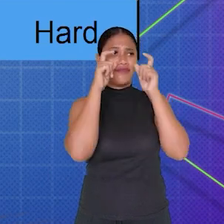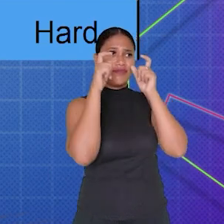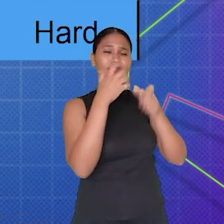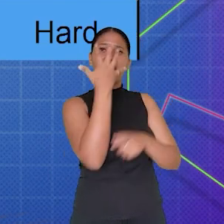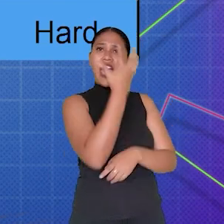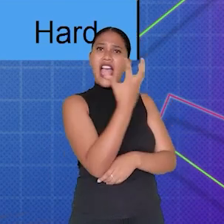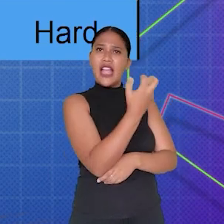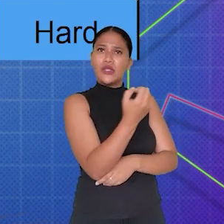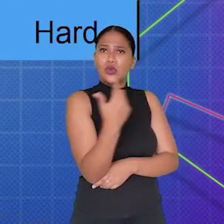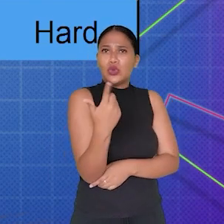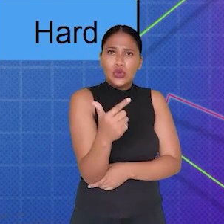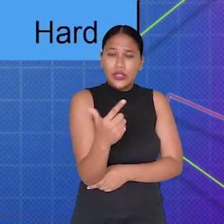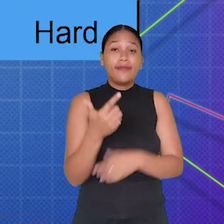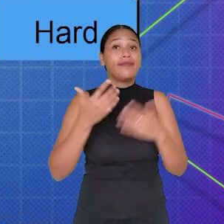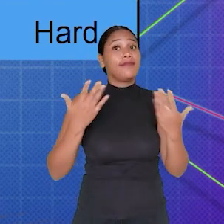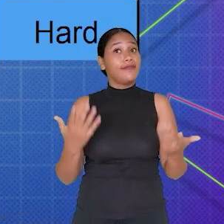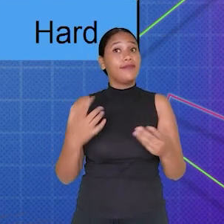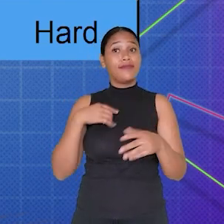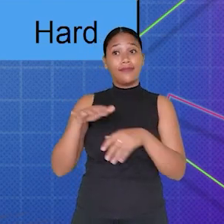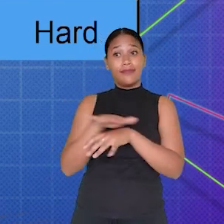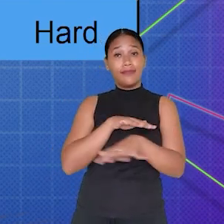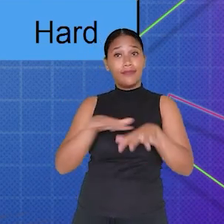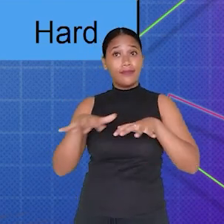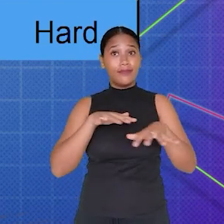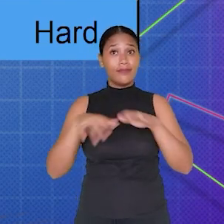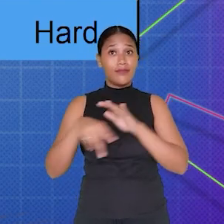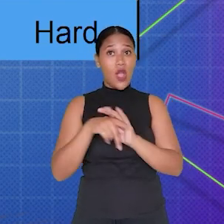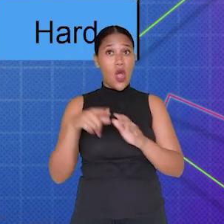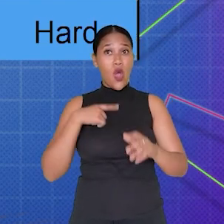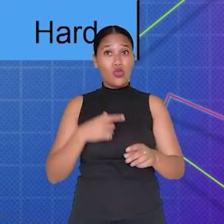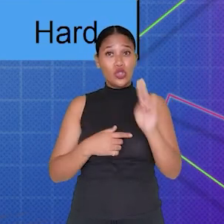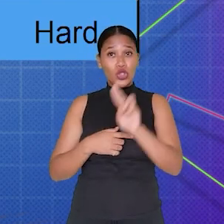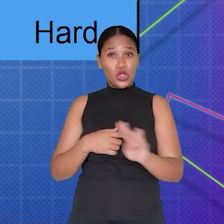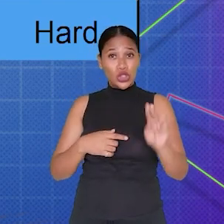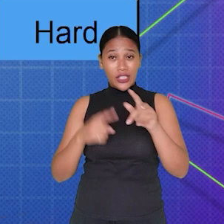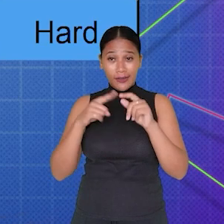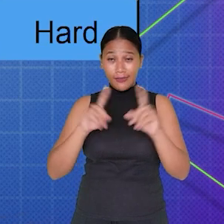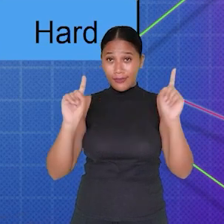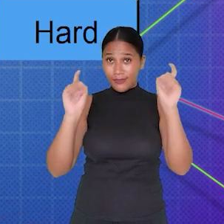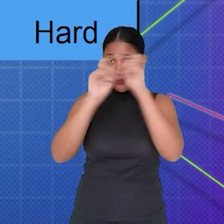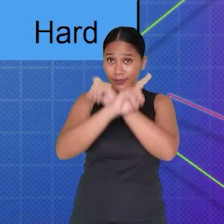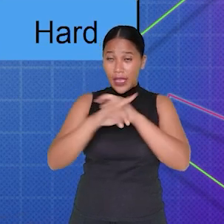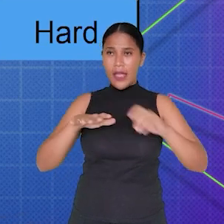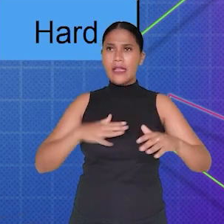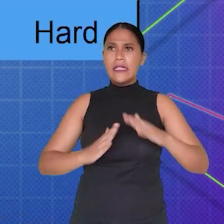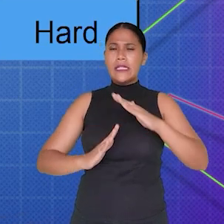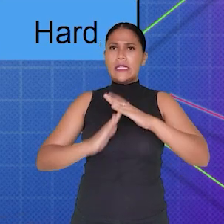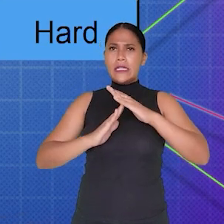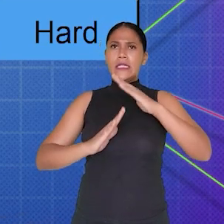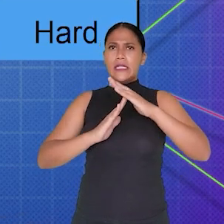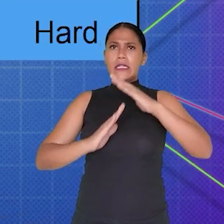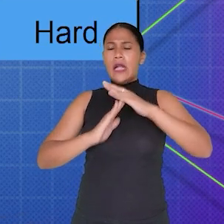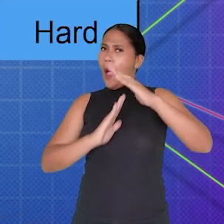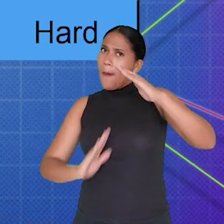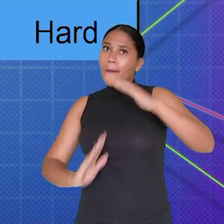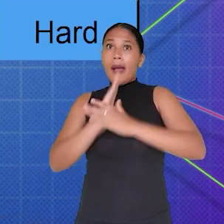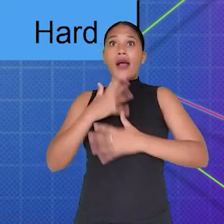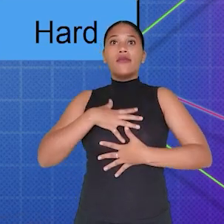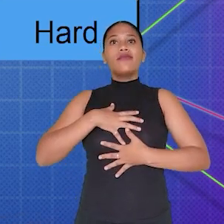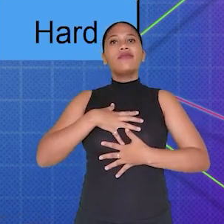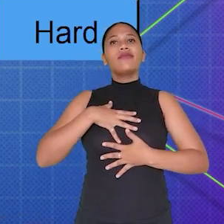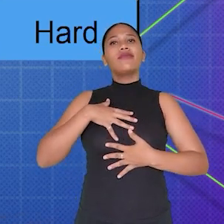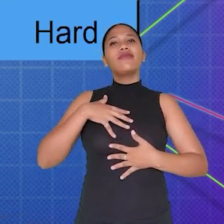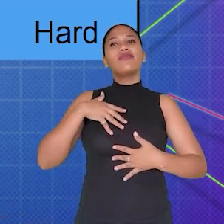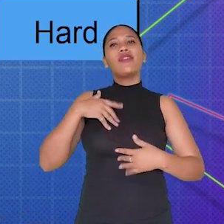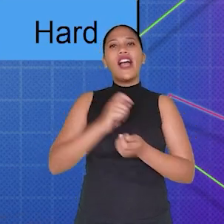pode ser menos atraente para o jogador. Além disso, a mecânica de dificuldade pode ser usada para aumentar a imersão do jogador no jogo, já que o nível